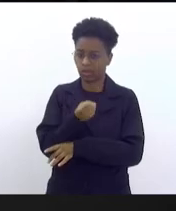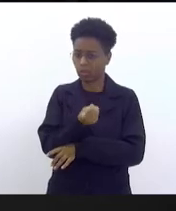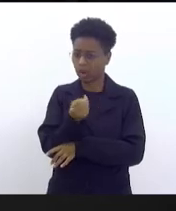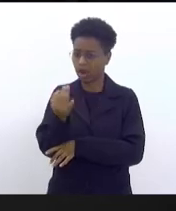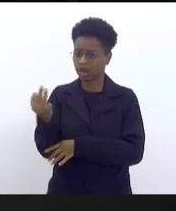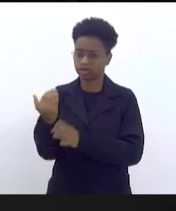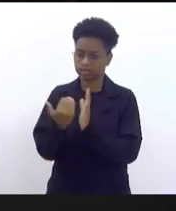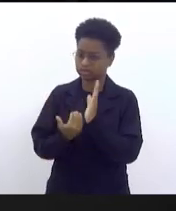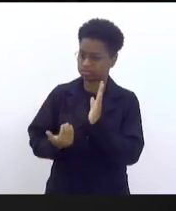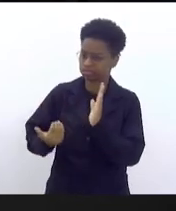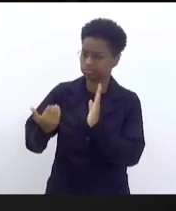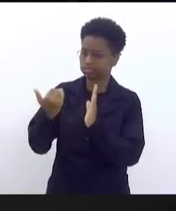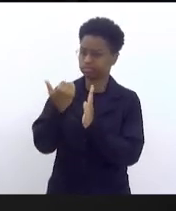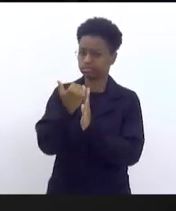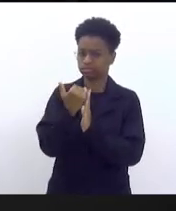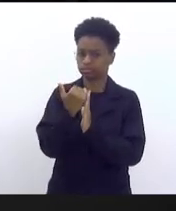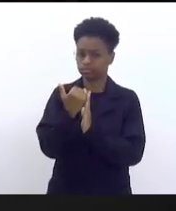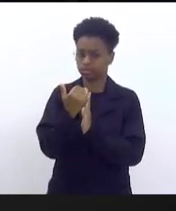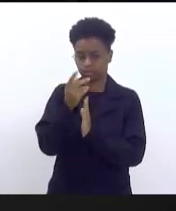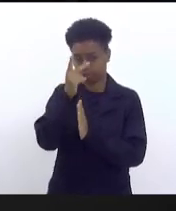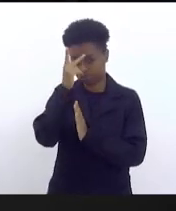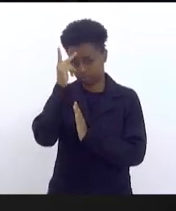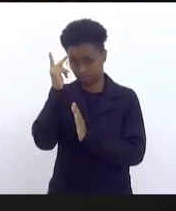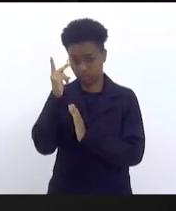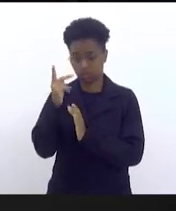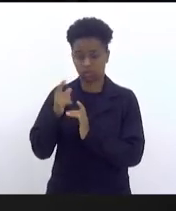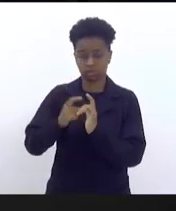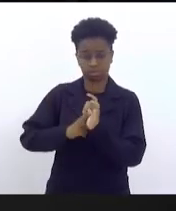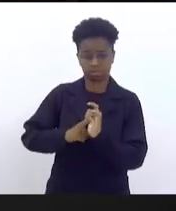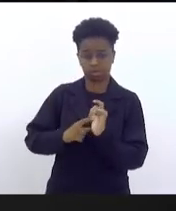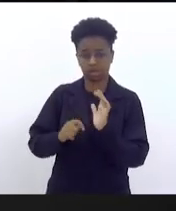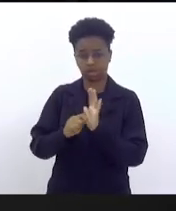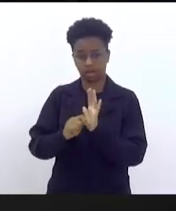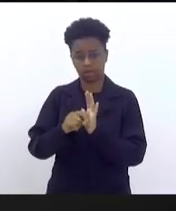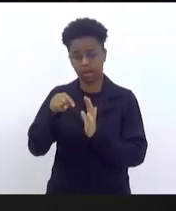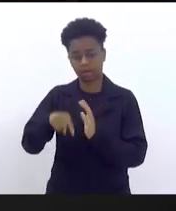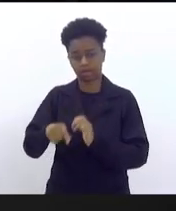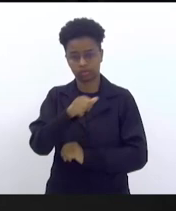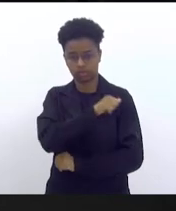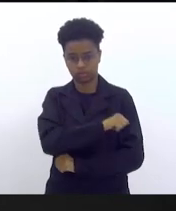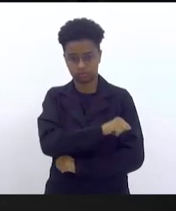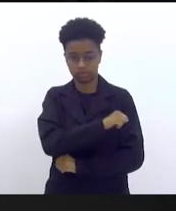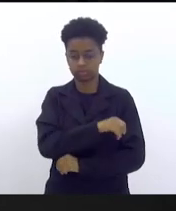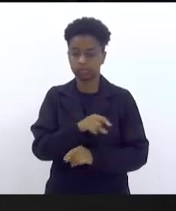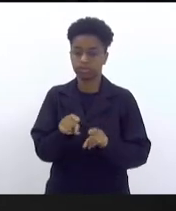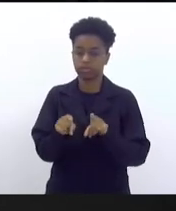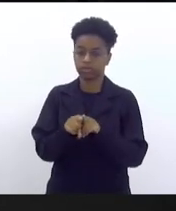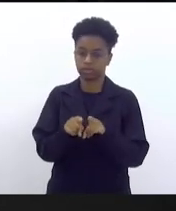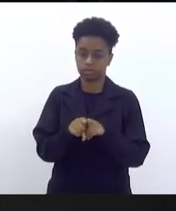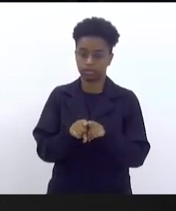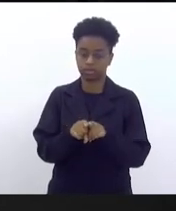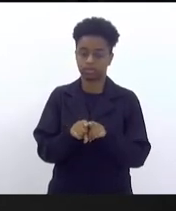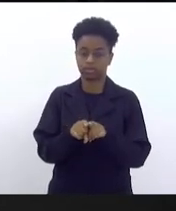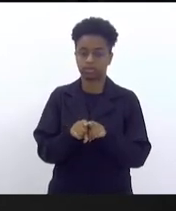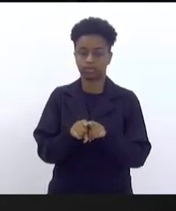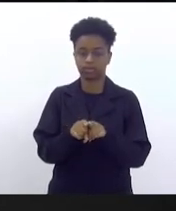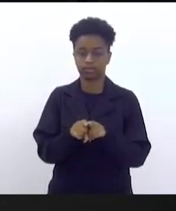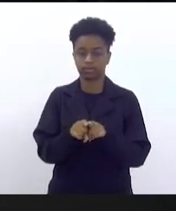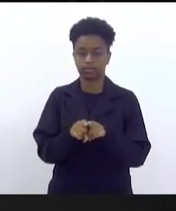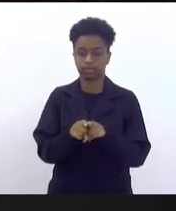elevada de dependentes químicos no estado do Rio de Janeiro e fazendo aqui é